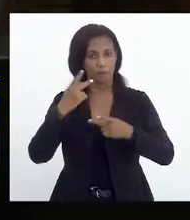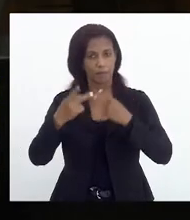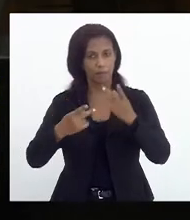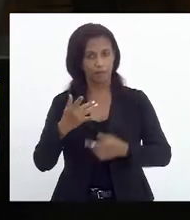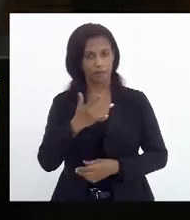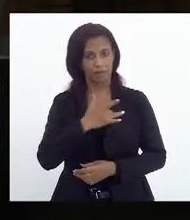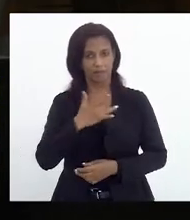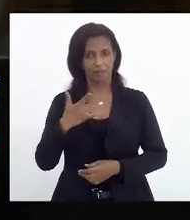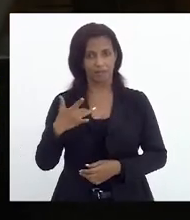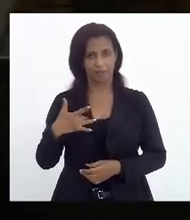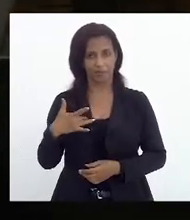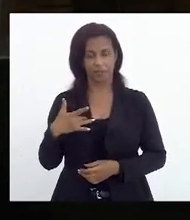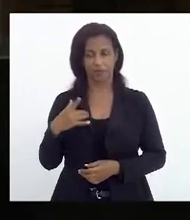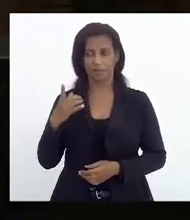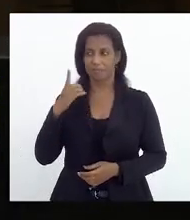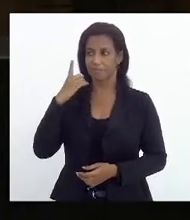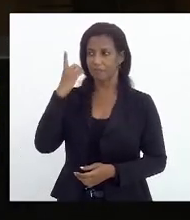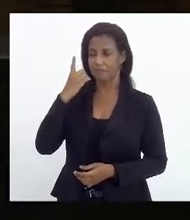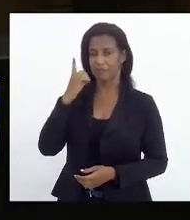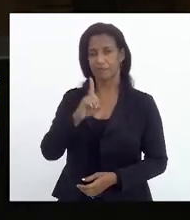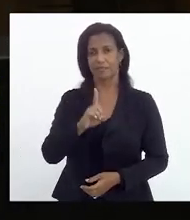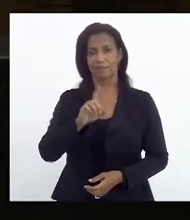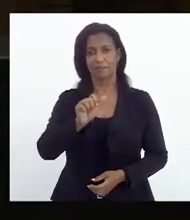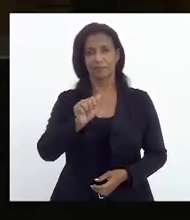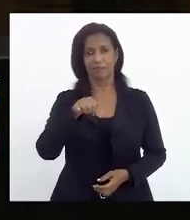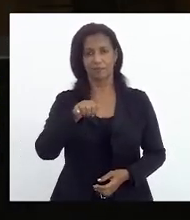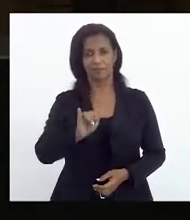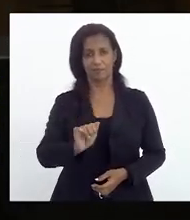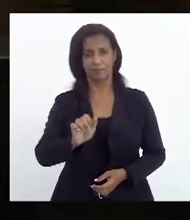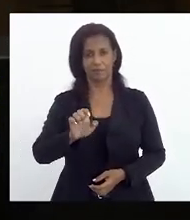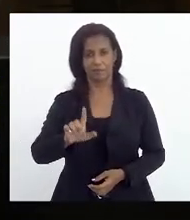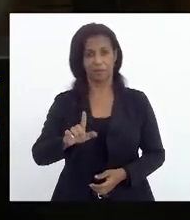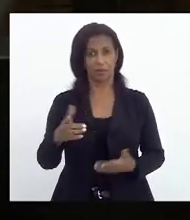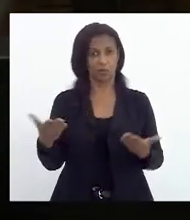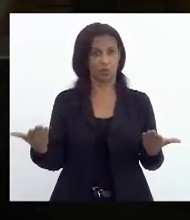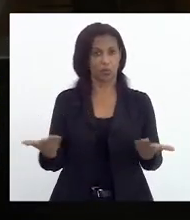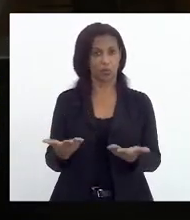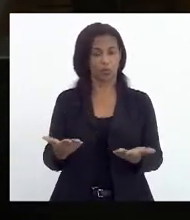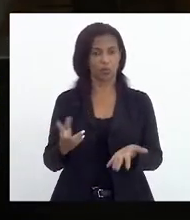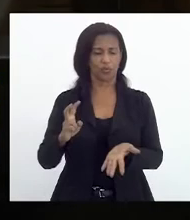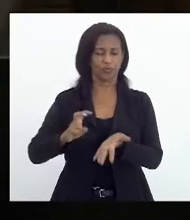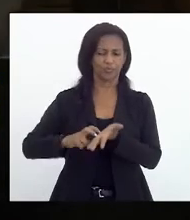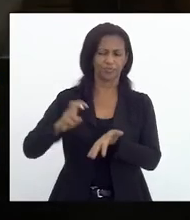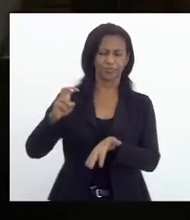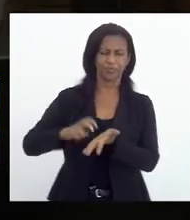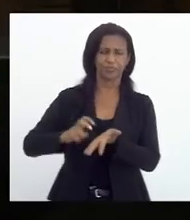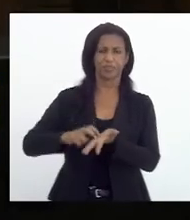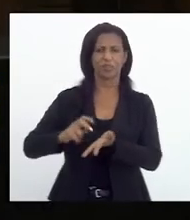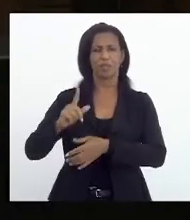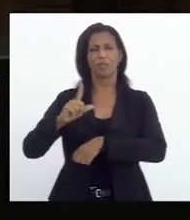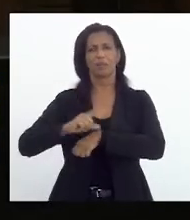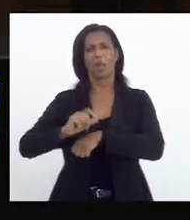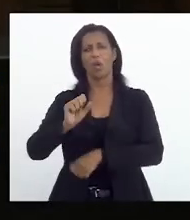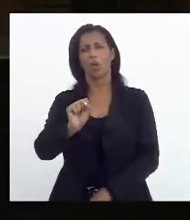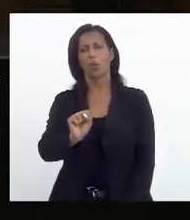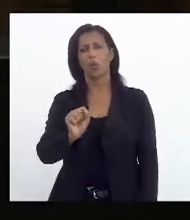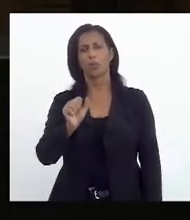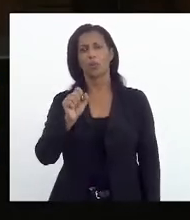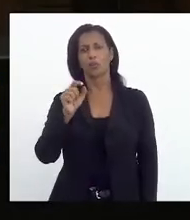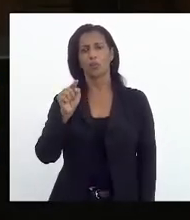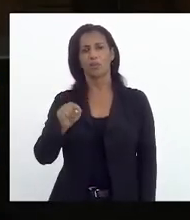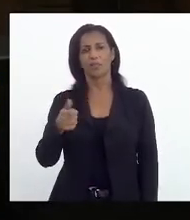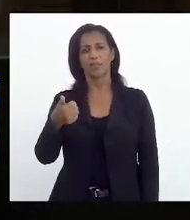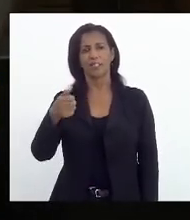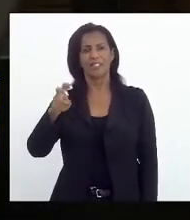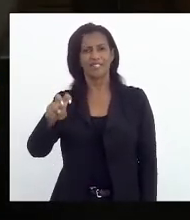saúde Deputado danniel librelon hoje as oito e quinze da manhã tomei a